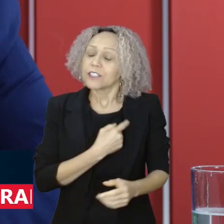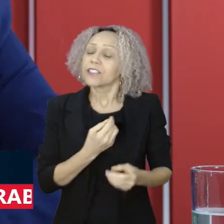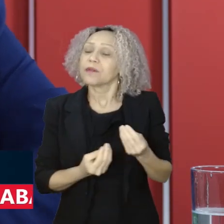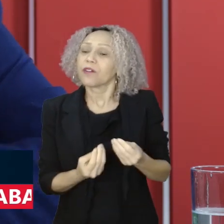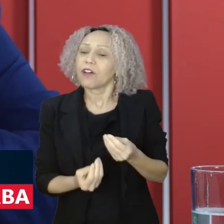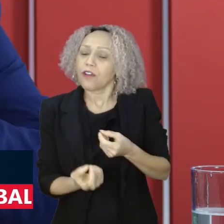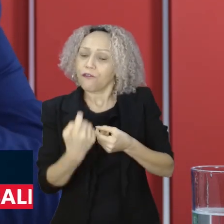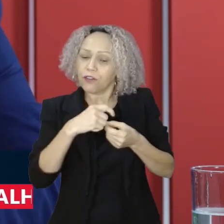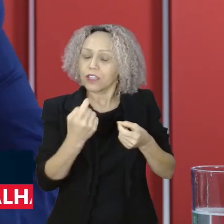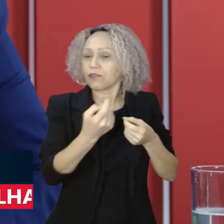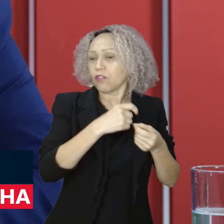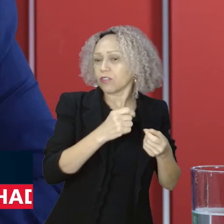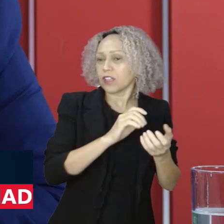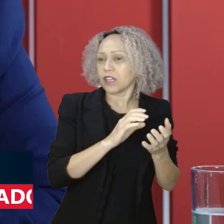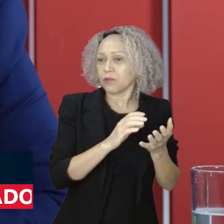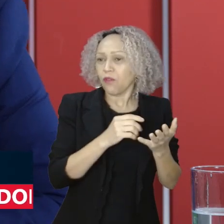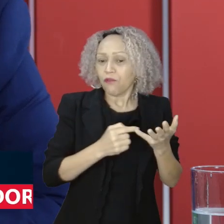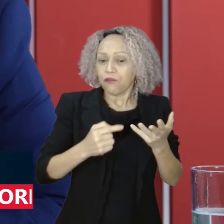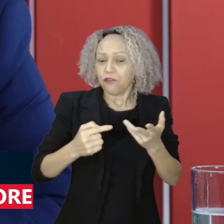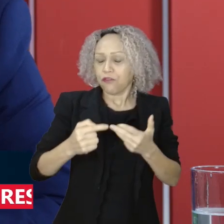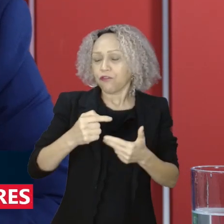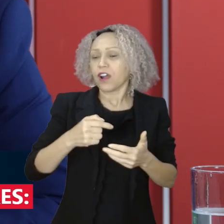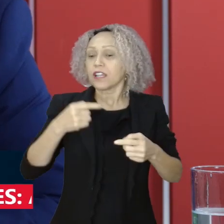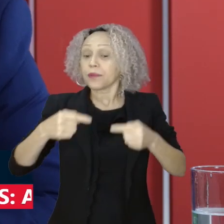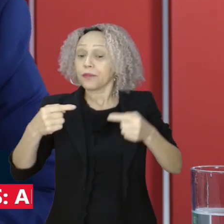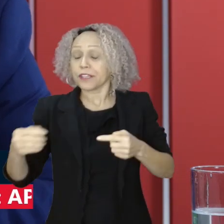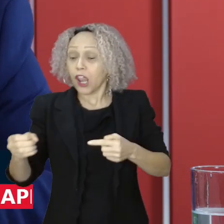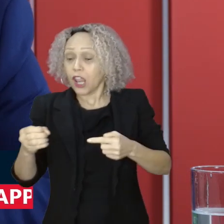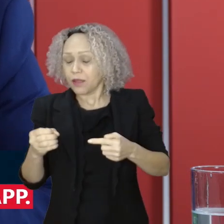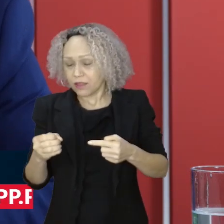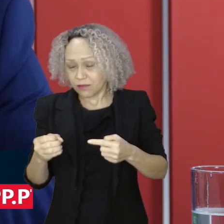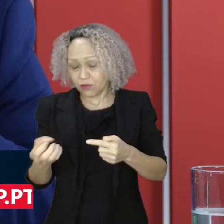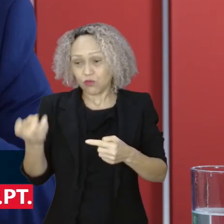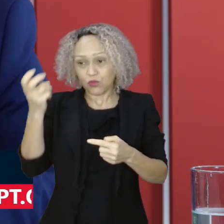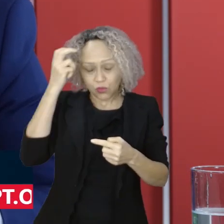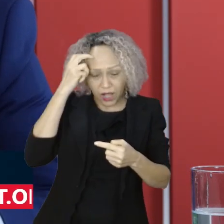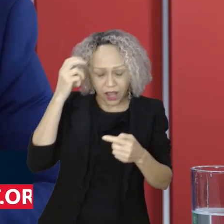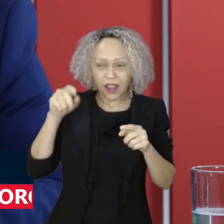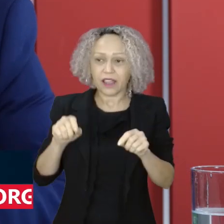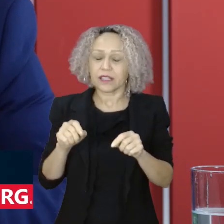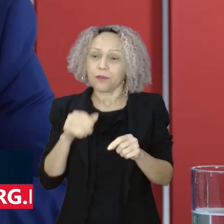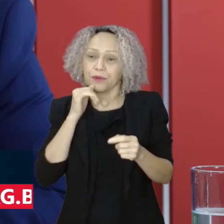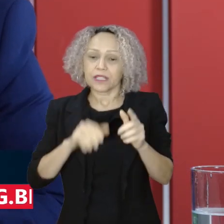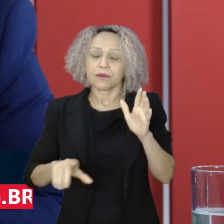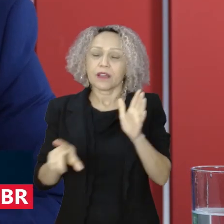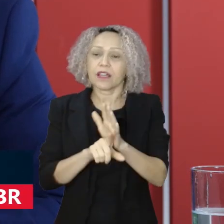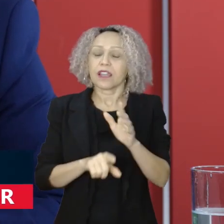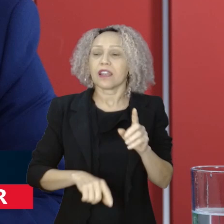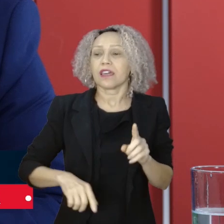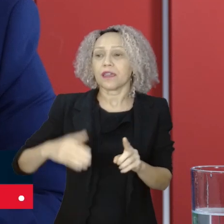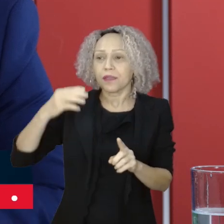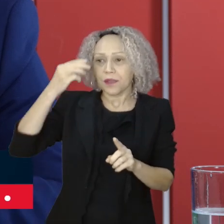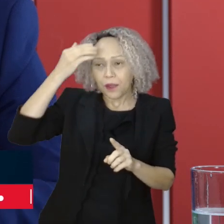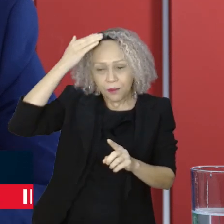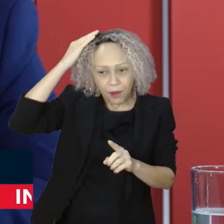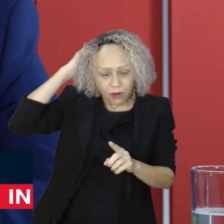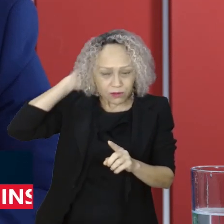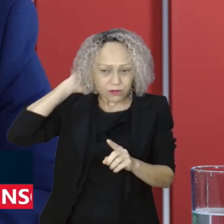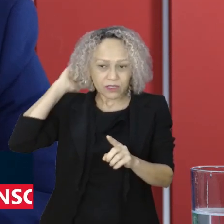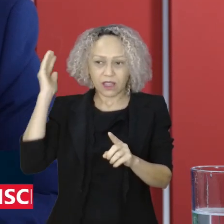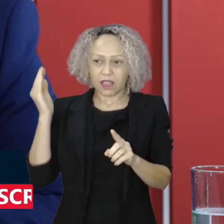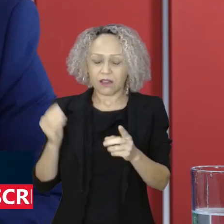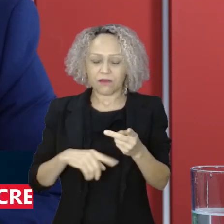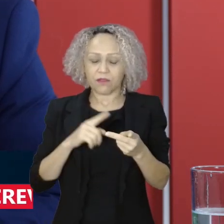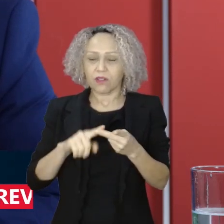nós estamos avançando agora com as novas políticas culturais, com a Lei Paulo Gustavo, com a Lei Aldir Blanc, sendo